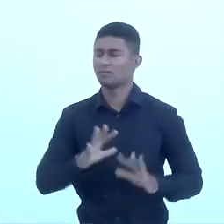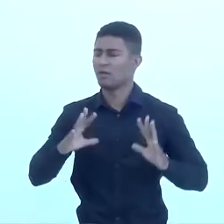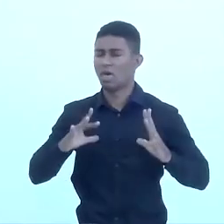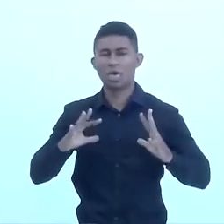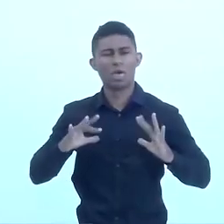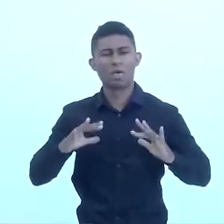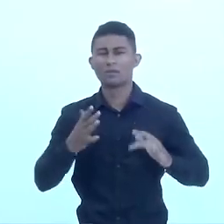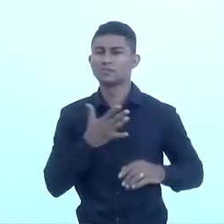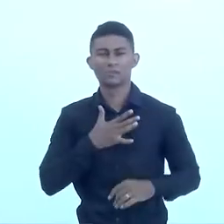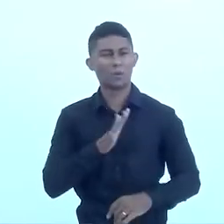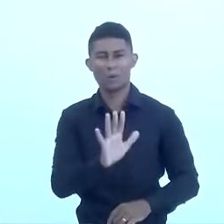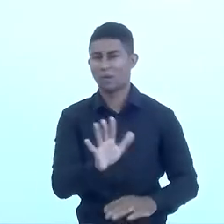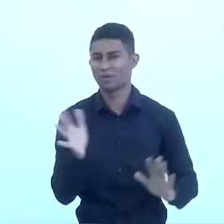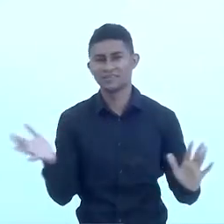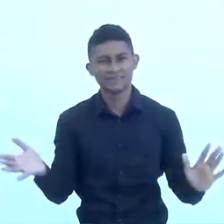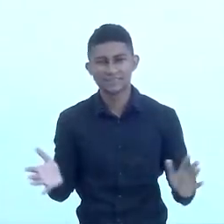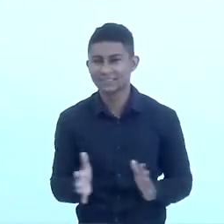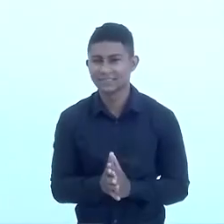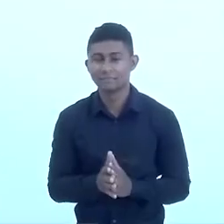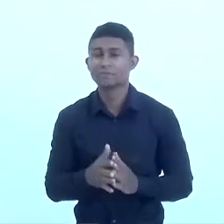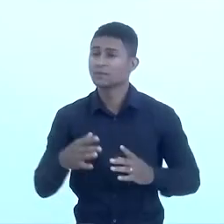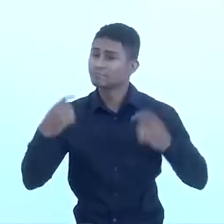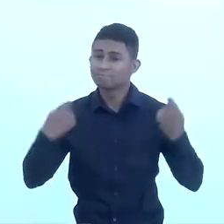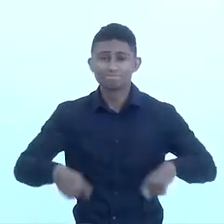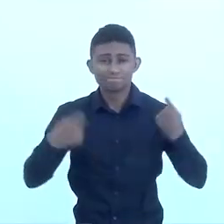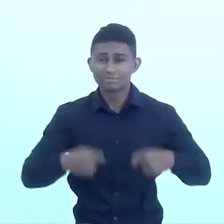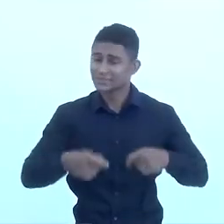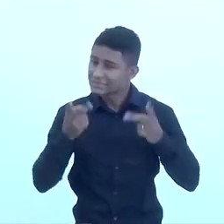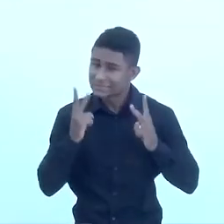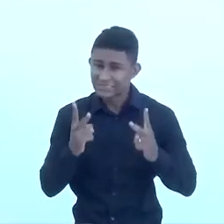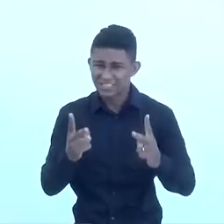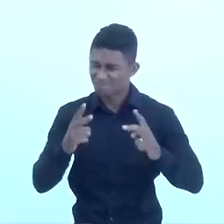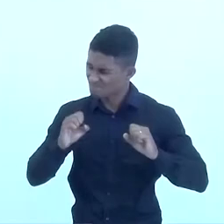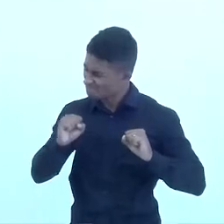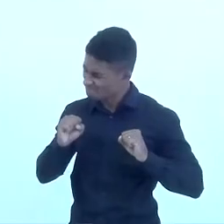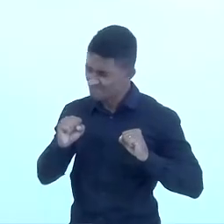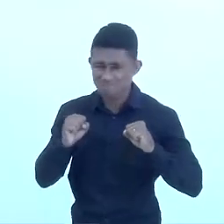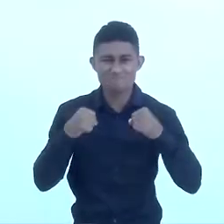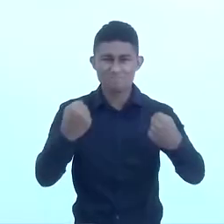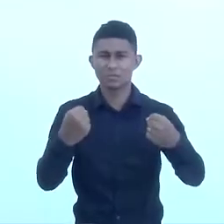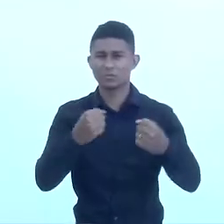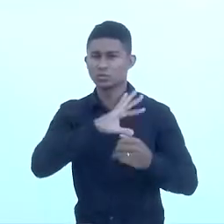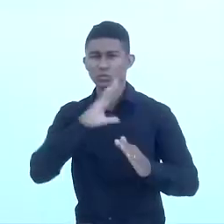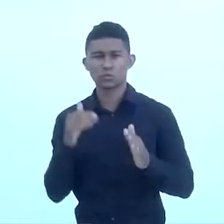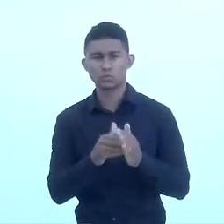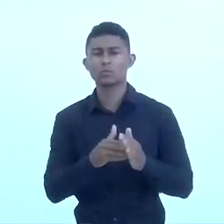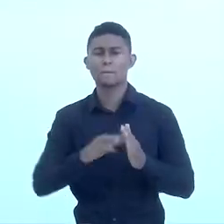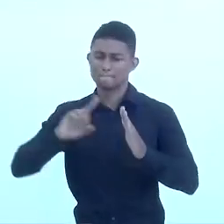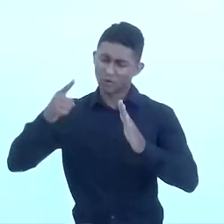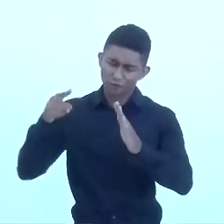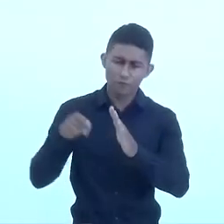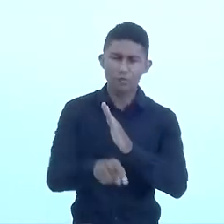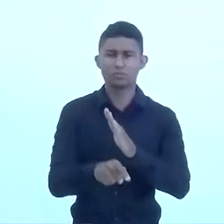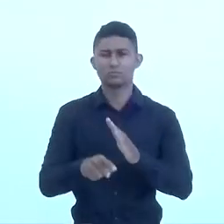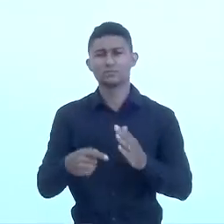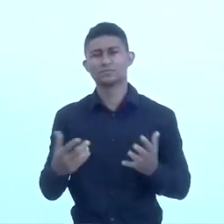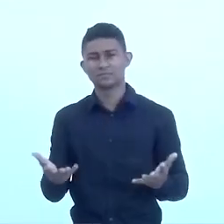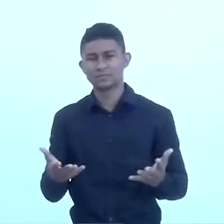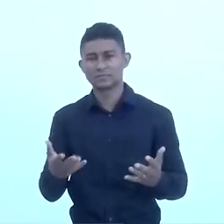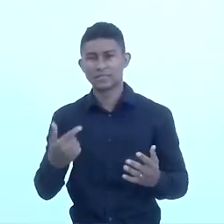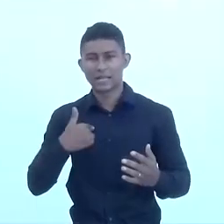poupar. Assim, não posso me poupar, tenho que ir fundo nas coisas, né? Porque